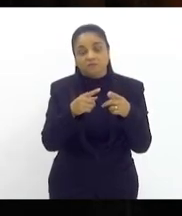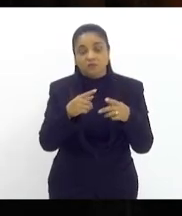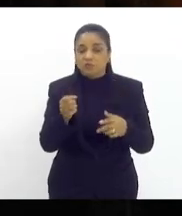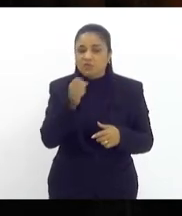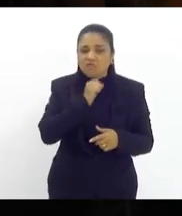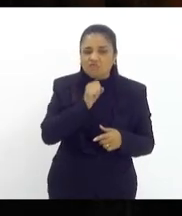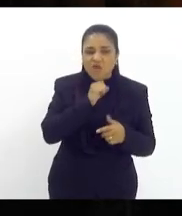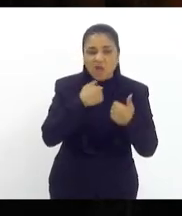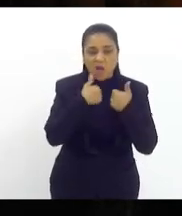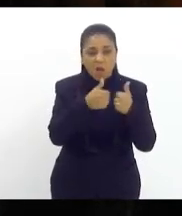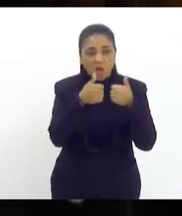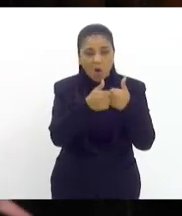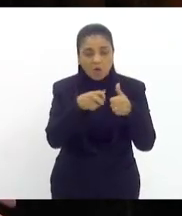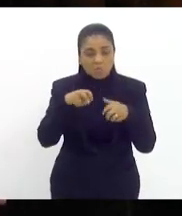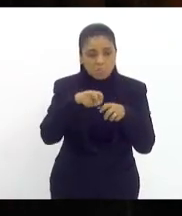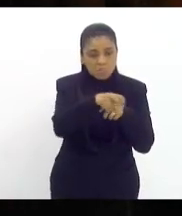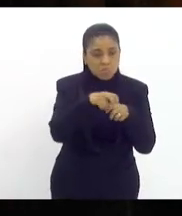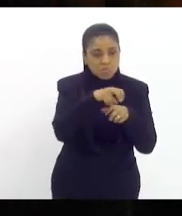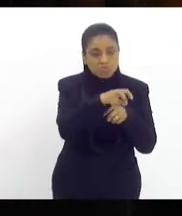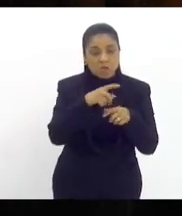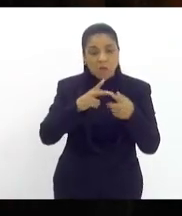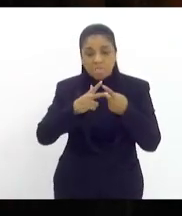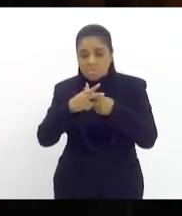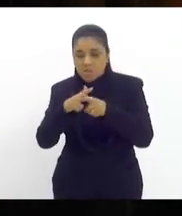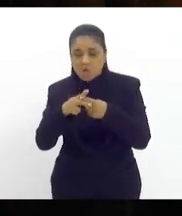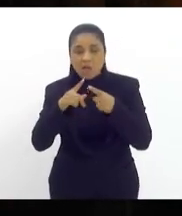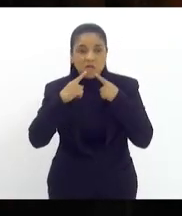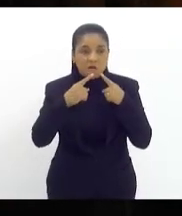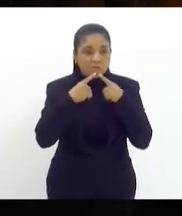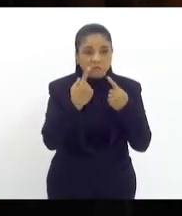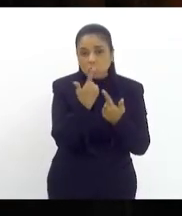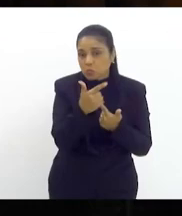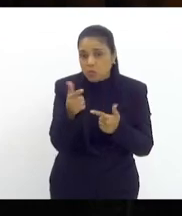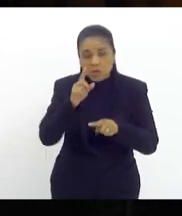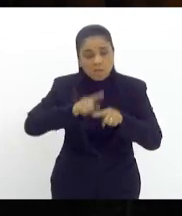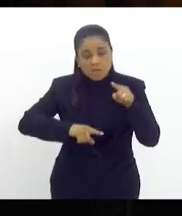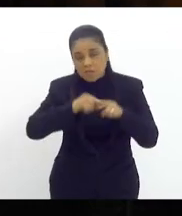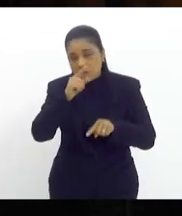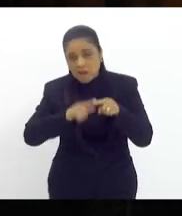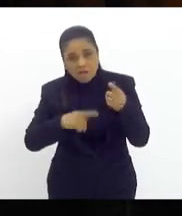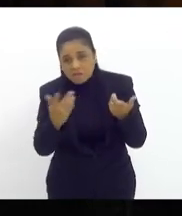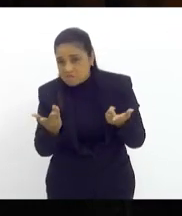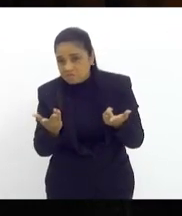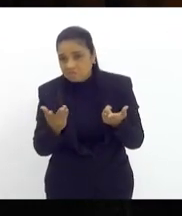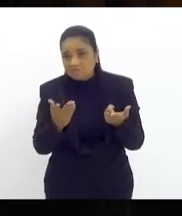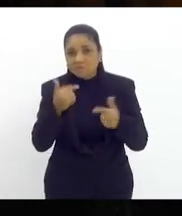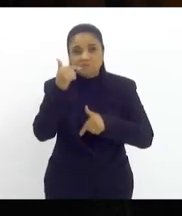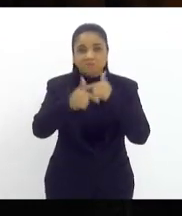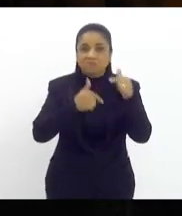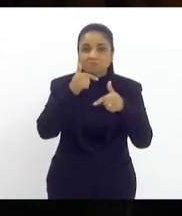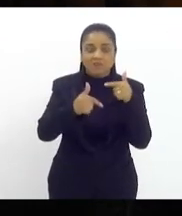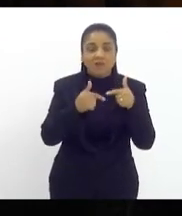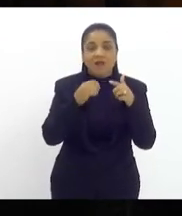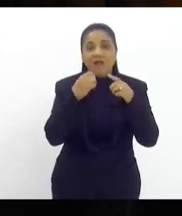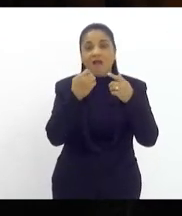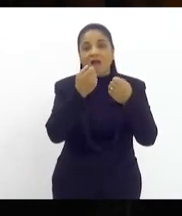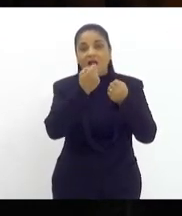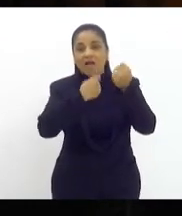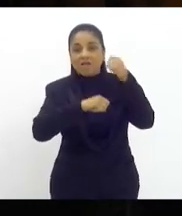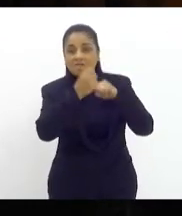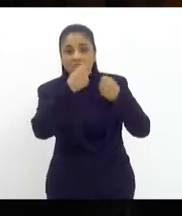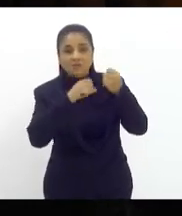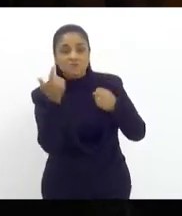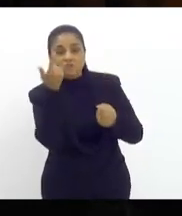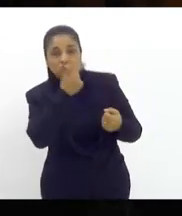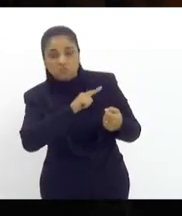enfurnado os mecânicos reclamando que não tinha material para trabalhar a empresa agora conseguiu uma recuperação